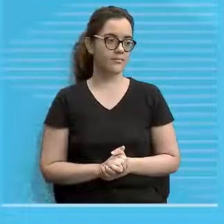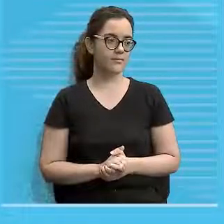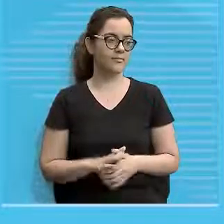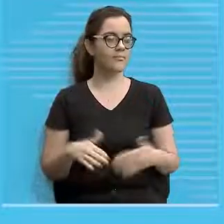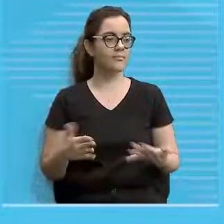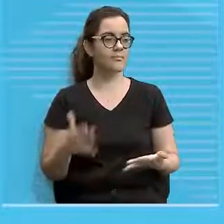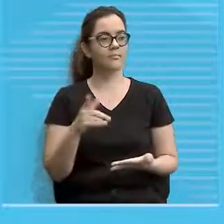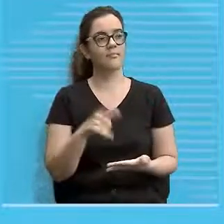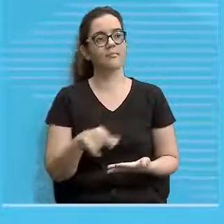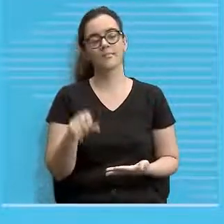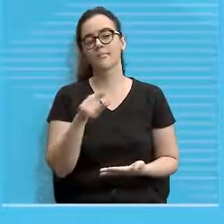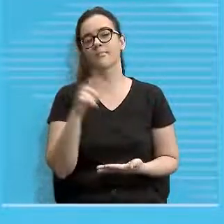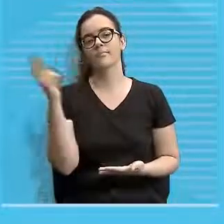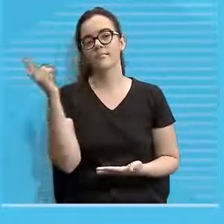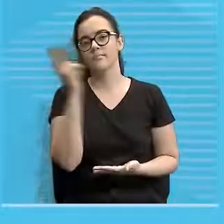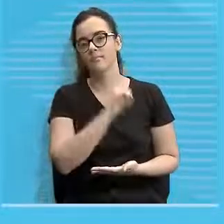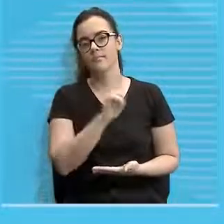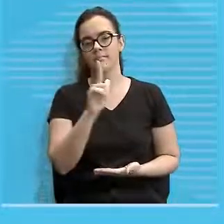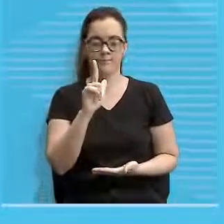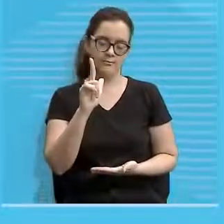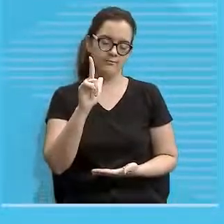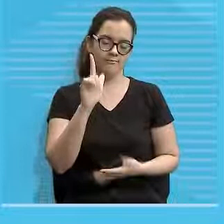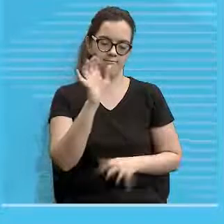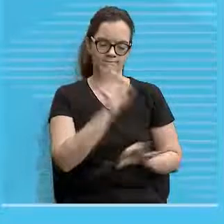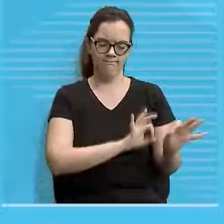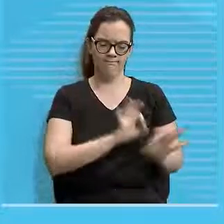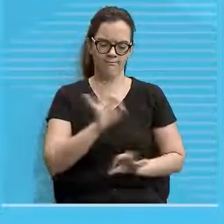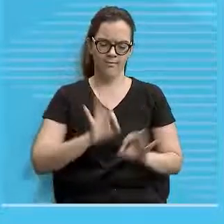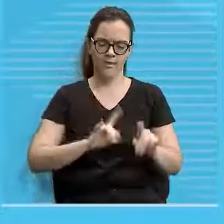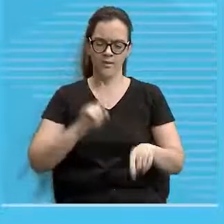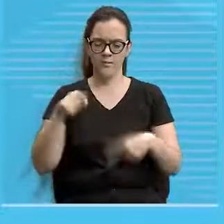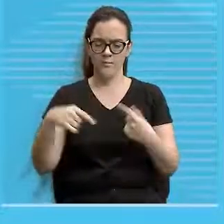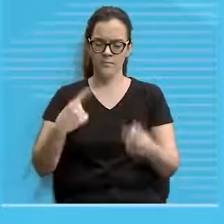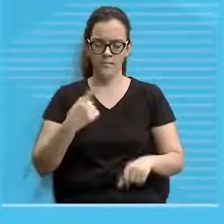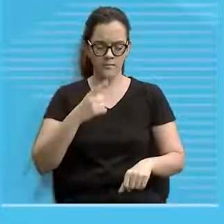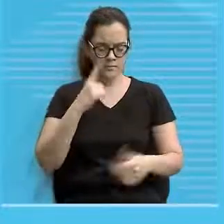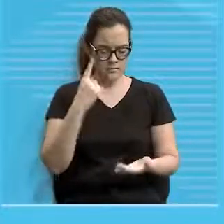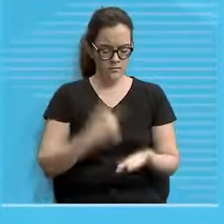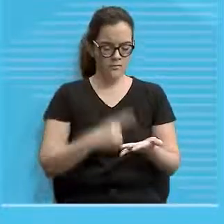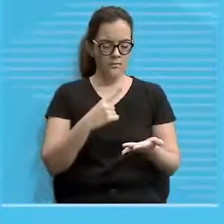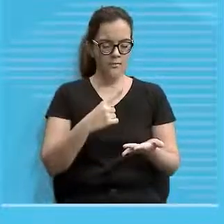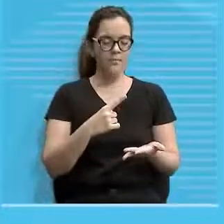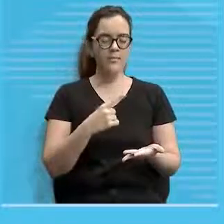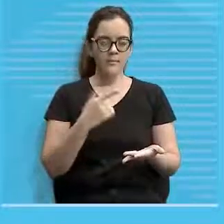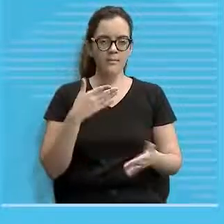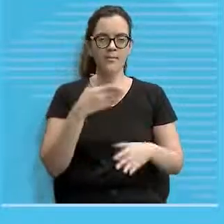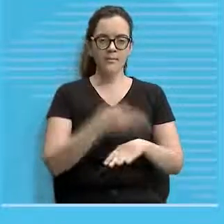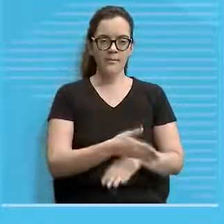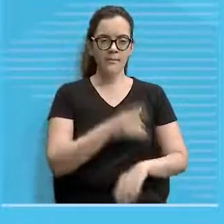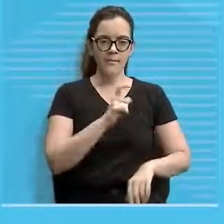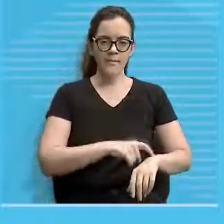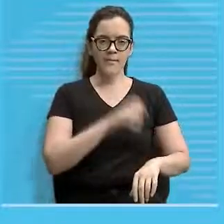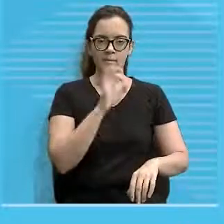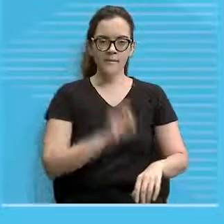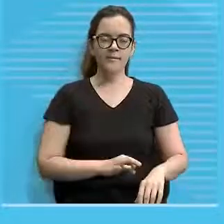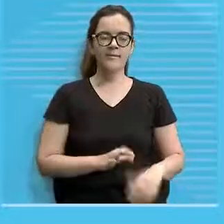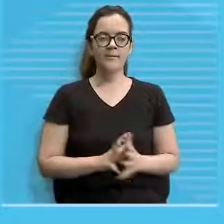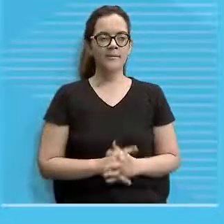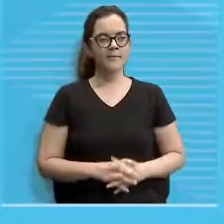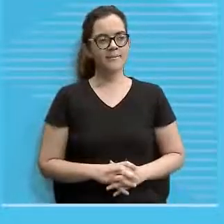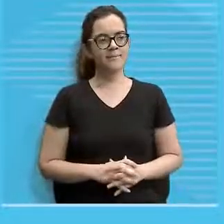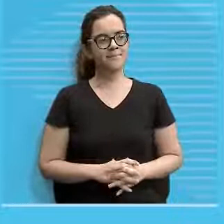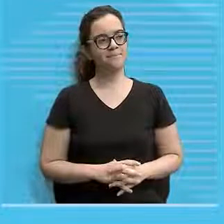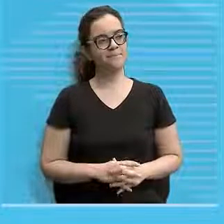você tem com você mesmo. Então, a capacidade para analisar, julgar e tomar